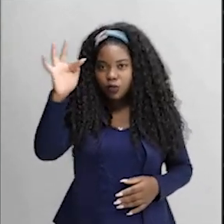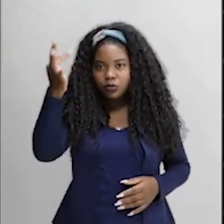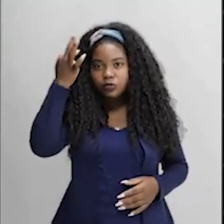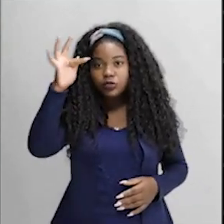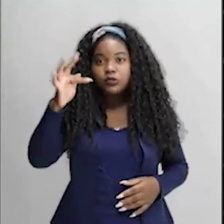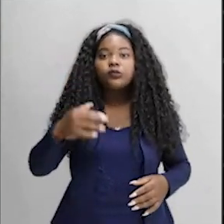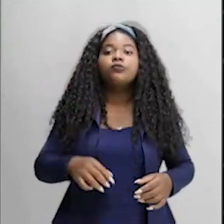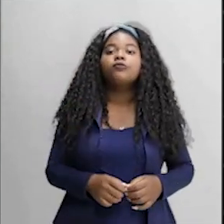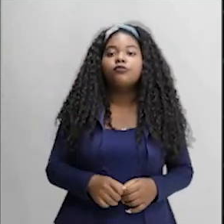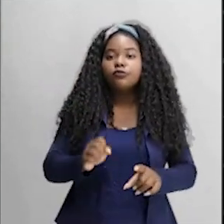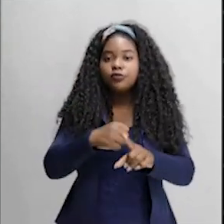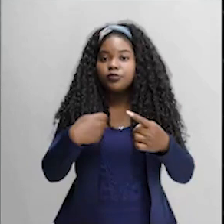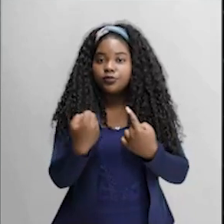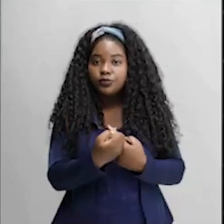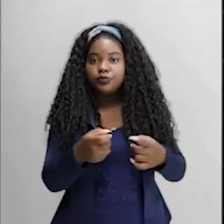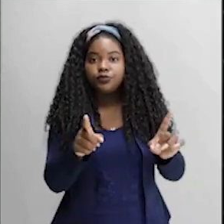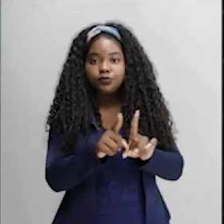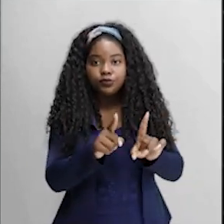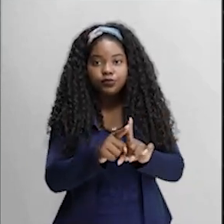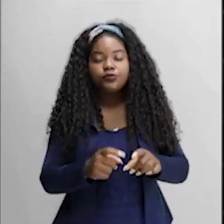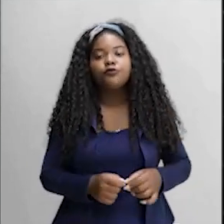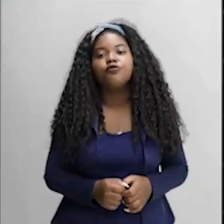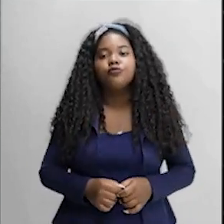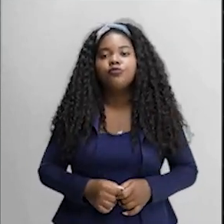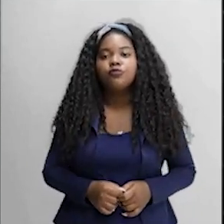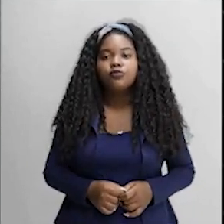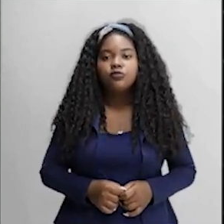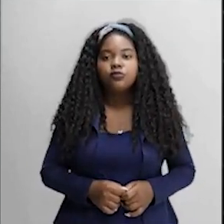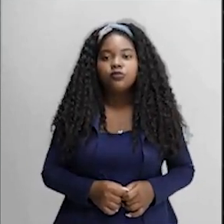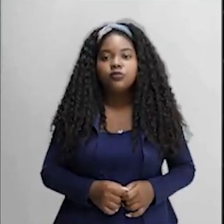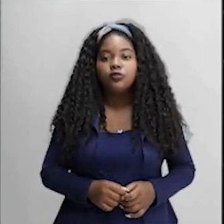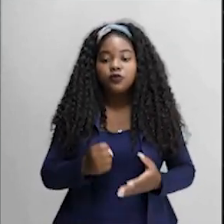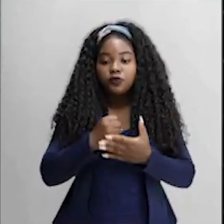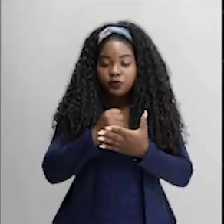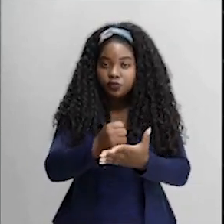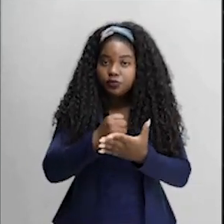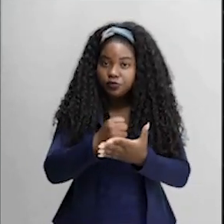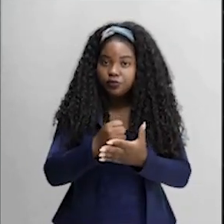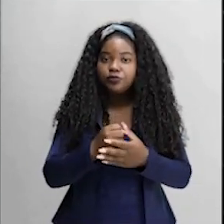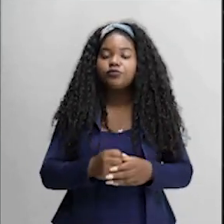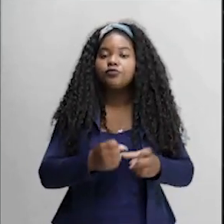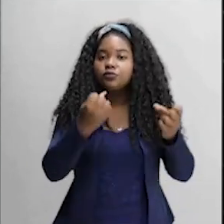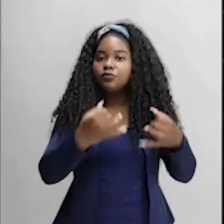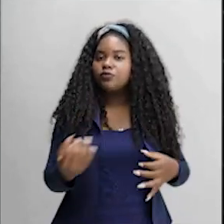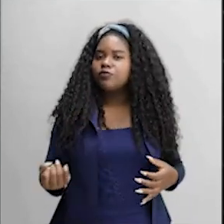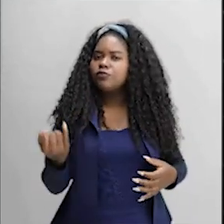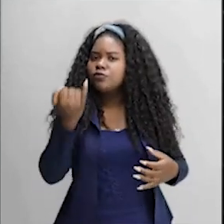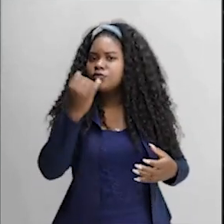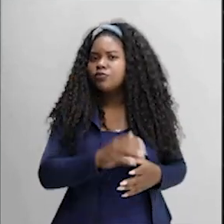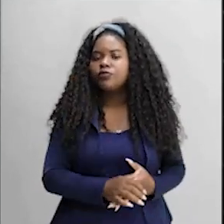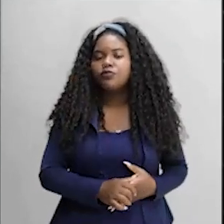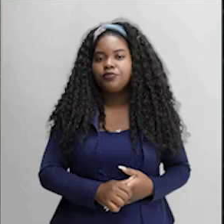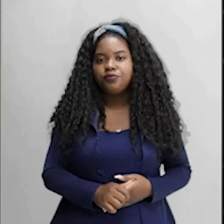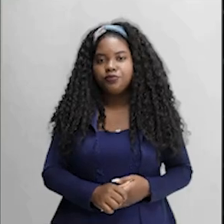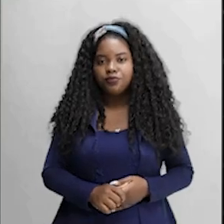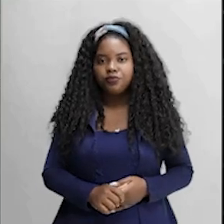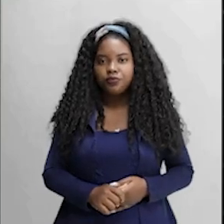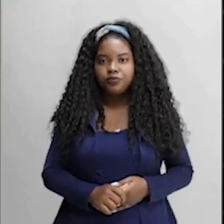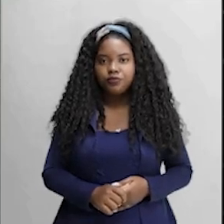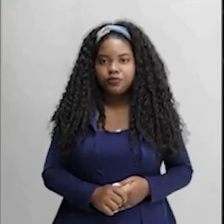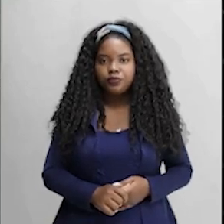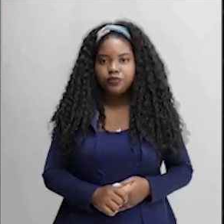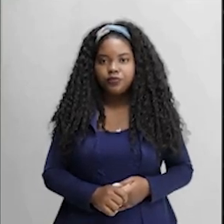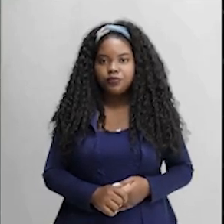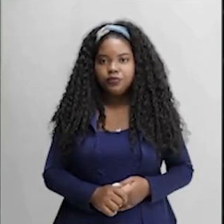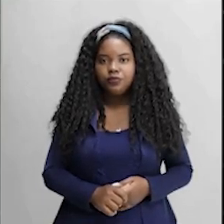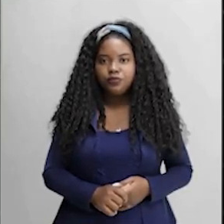filosofia. Então, eu vou dar uma contribuição agora para você muito importante, tá? Que geralmente você não encontra em muitos livros. Eu tenho que